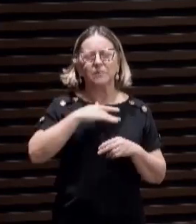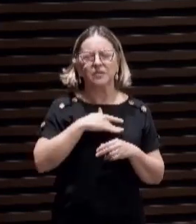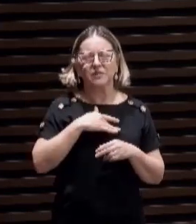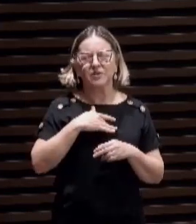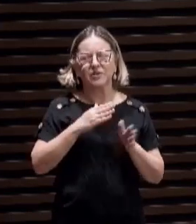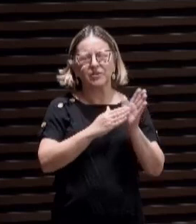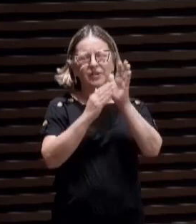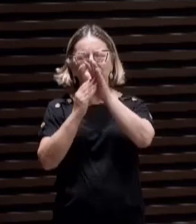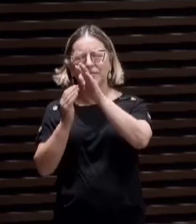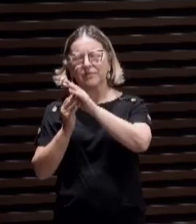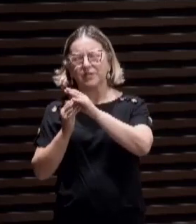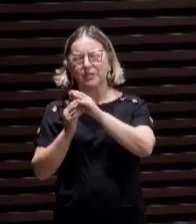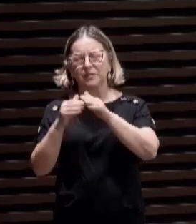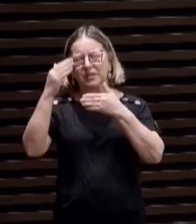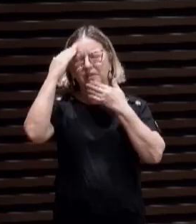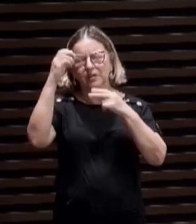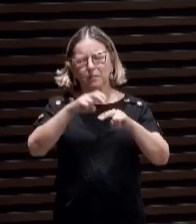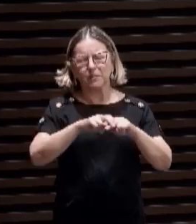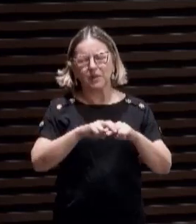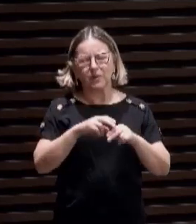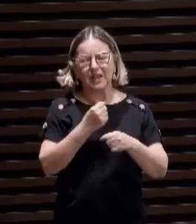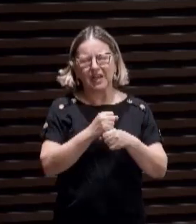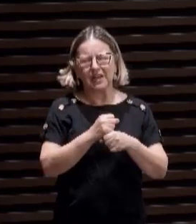ano de 2021, mesmo diante de